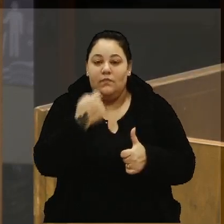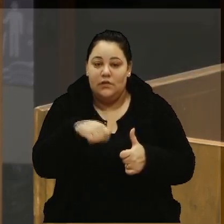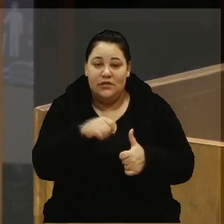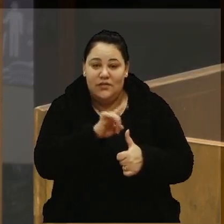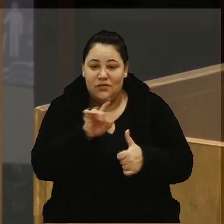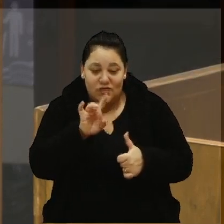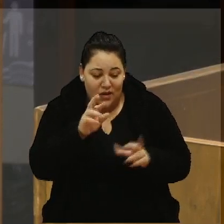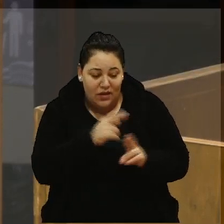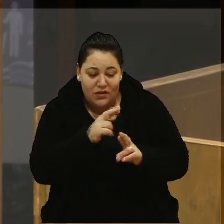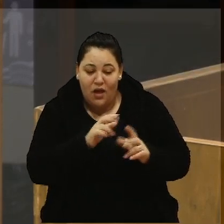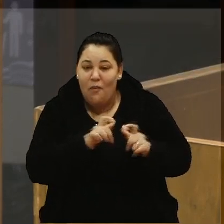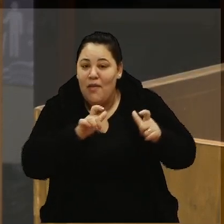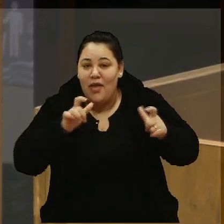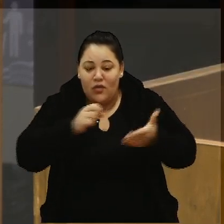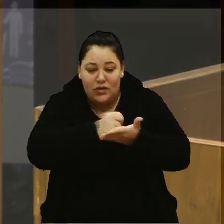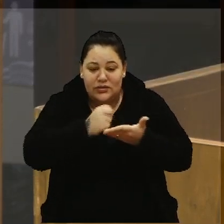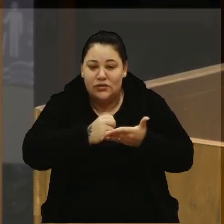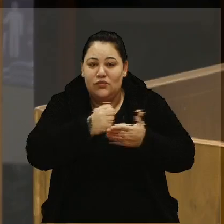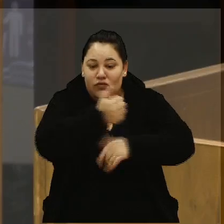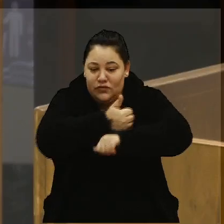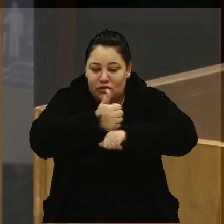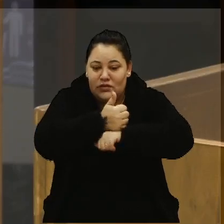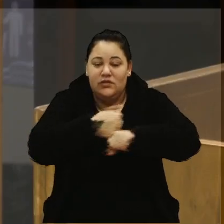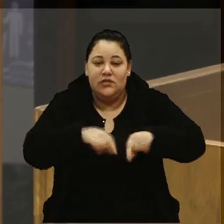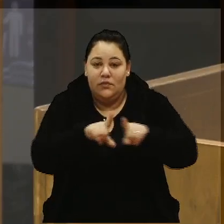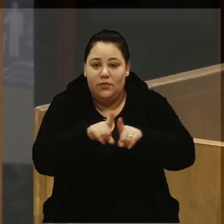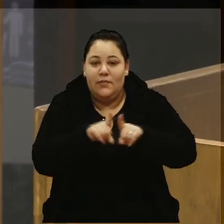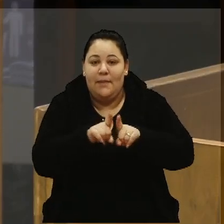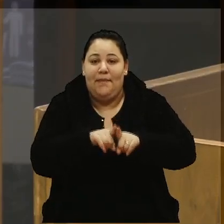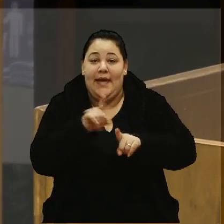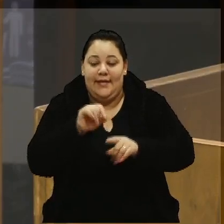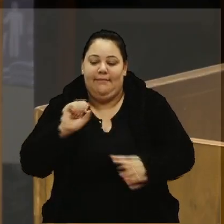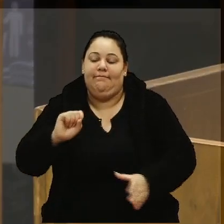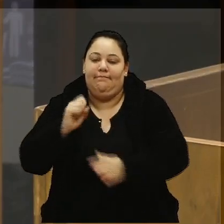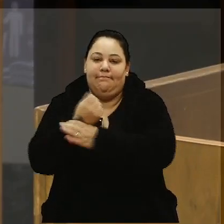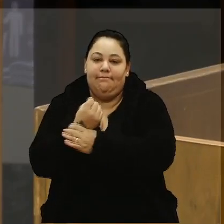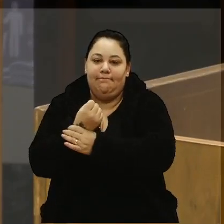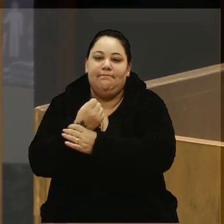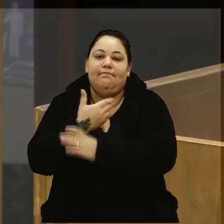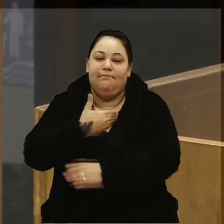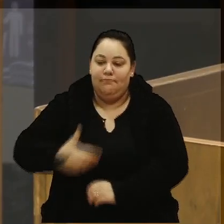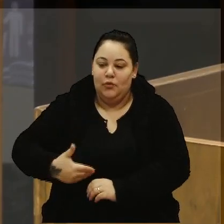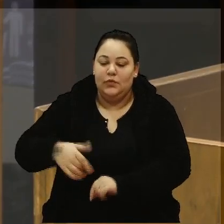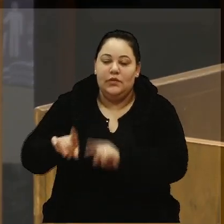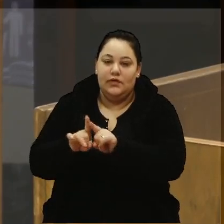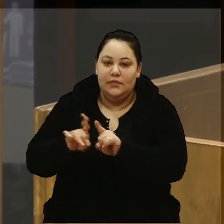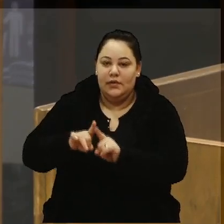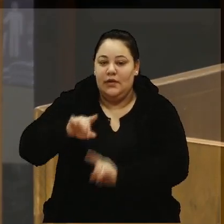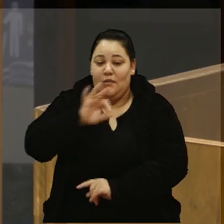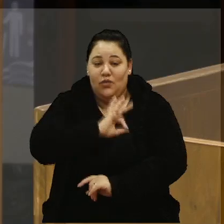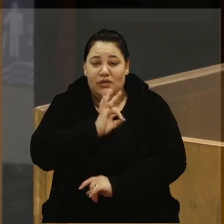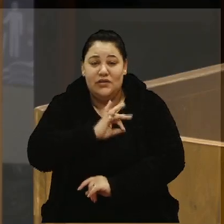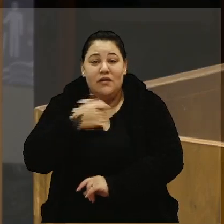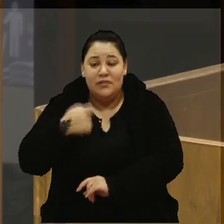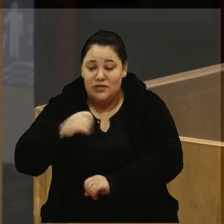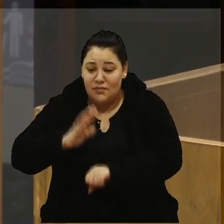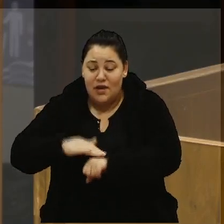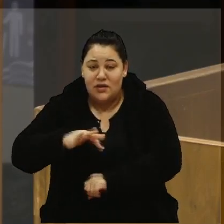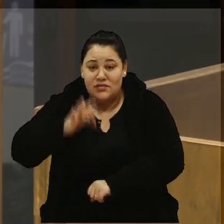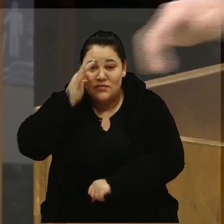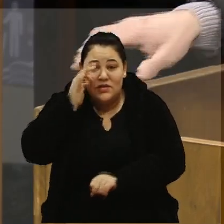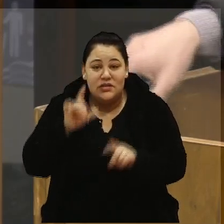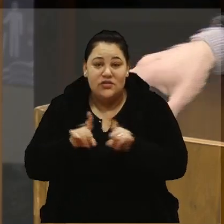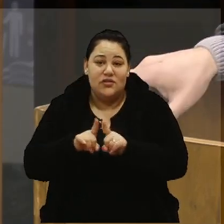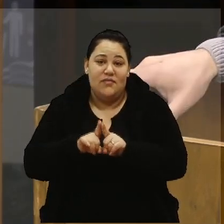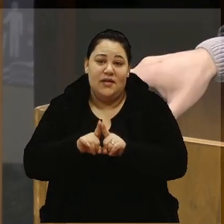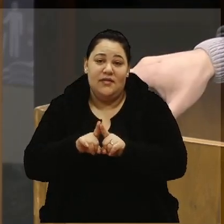aumento de profissionais, mas também a questão da segurança pública, Guarda Municipal, Brigada Militar, tem que estar mais presente, mais